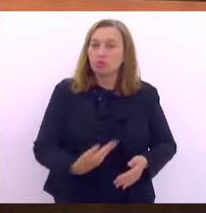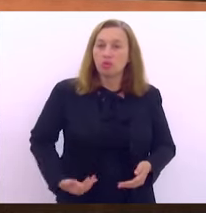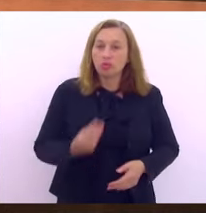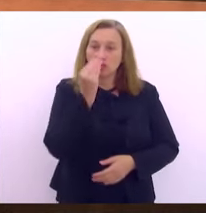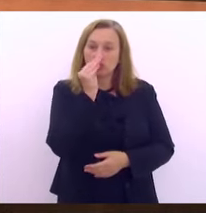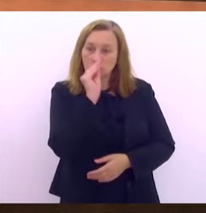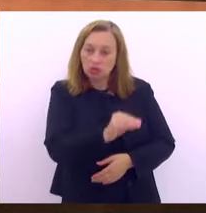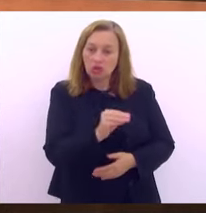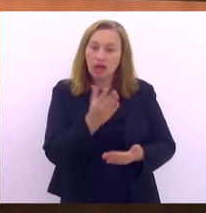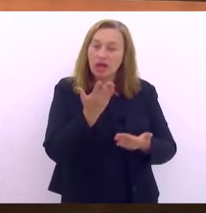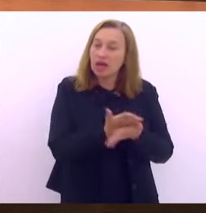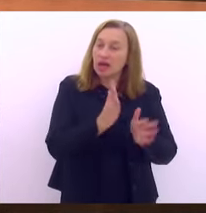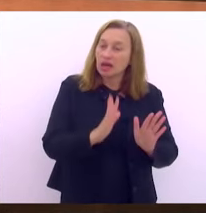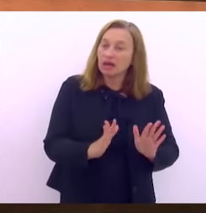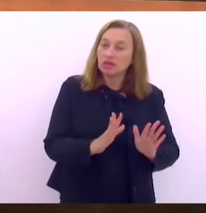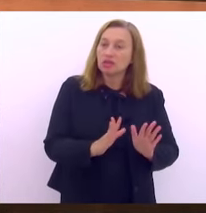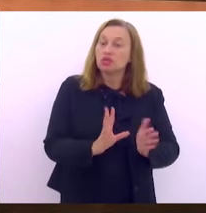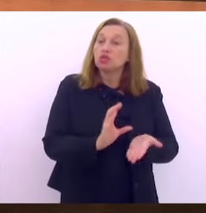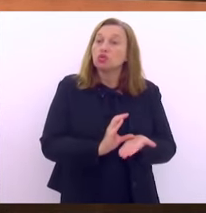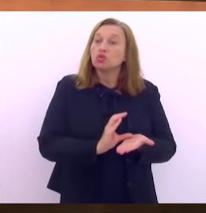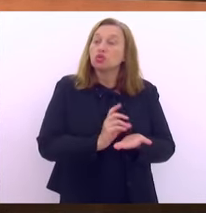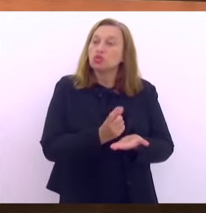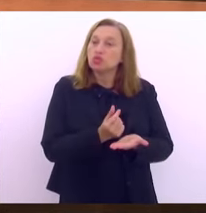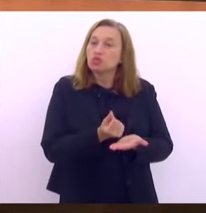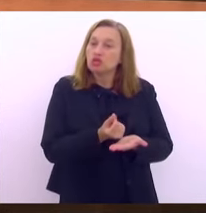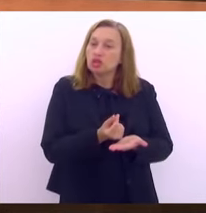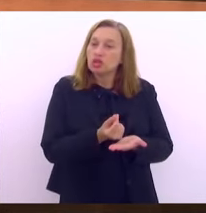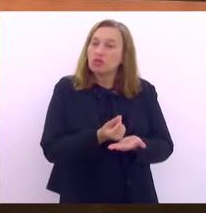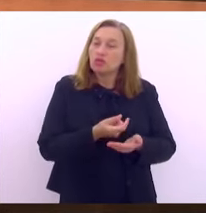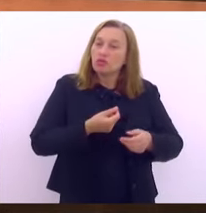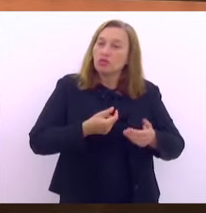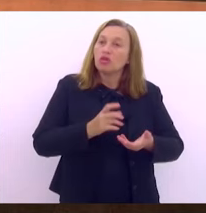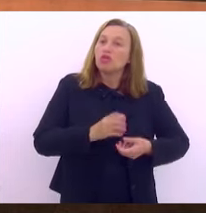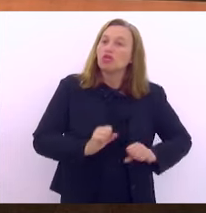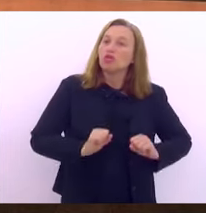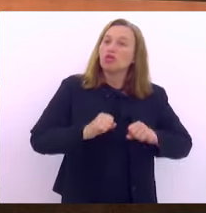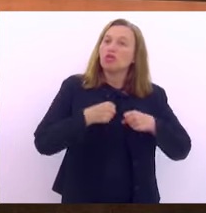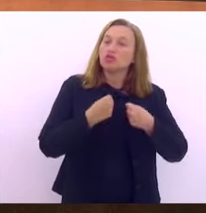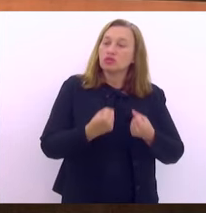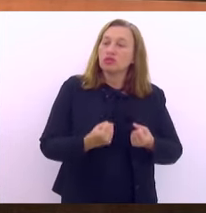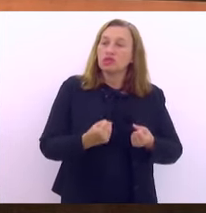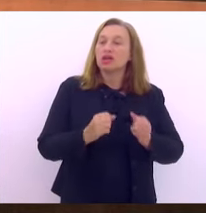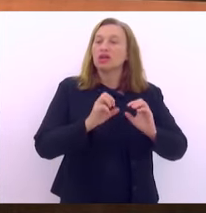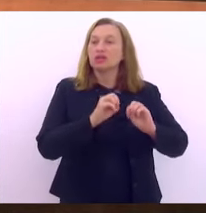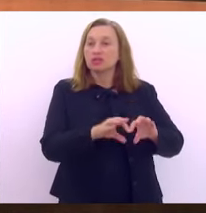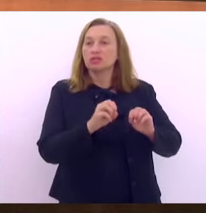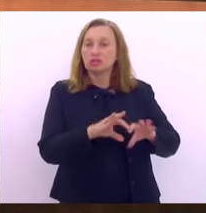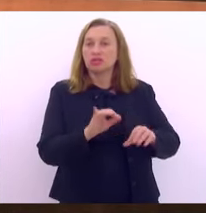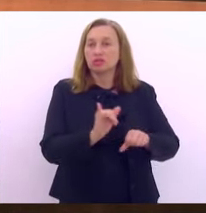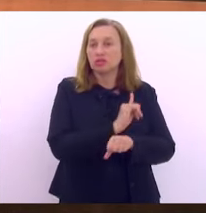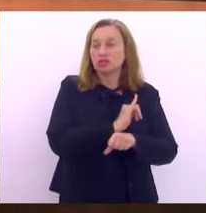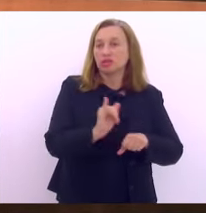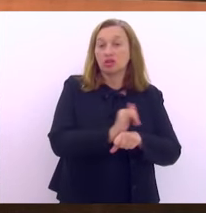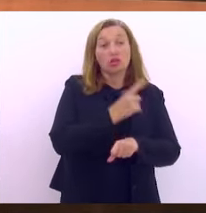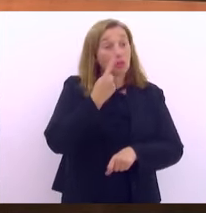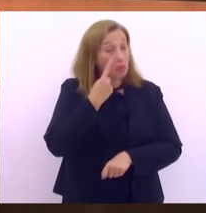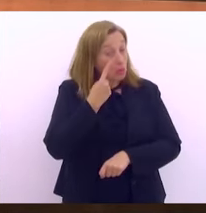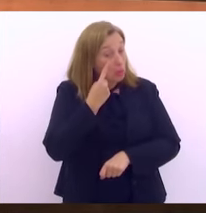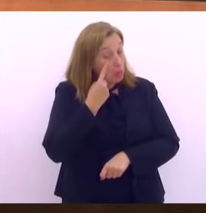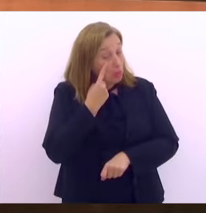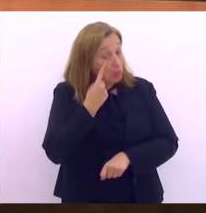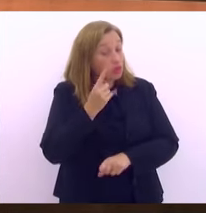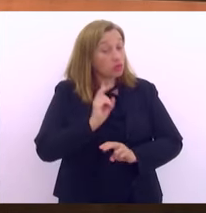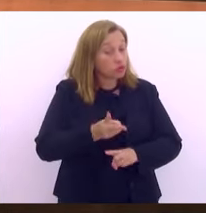do dinheiro que devia ser para fortalecer a nossa educação se esvair nesse tipo de esquema. Nós estamos de olho, nós